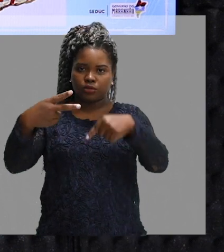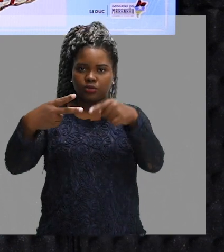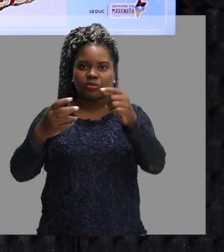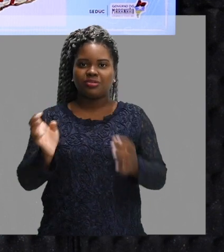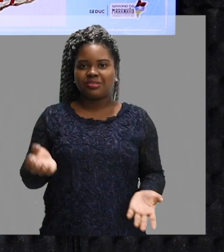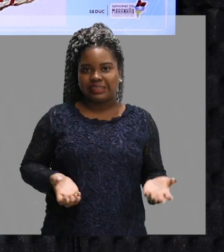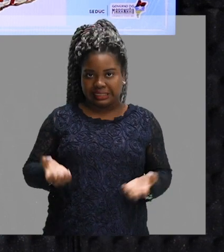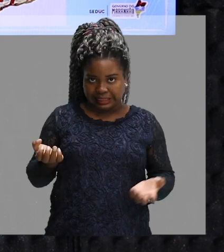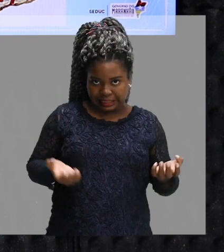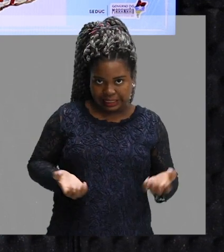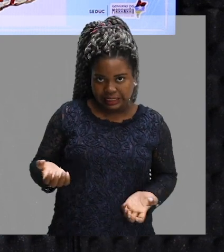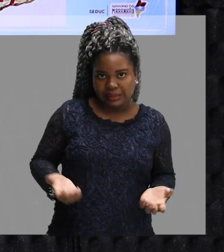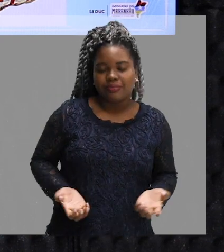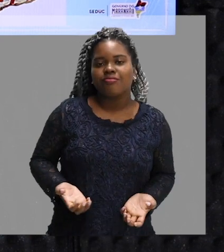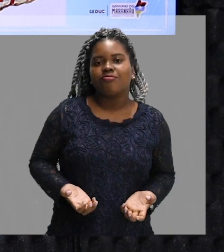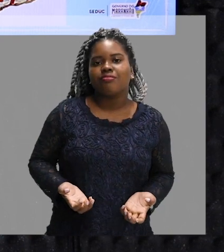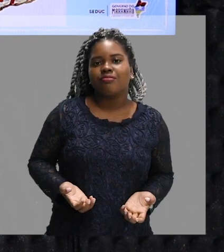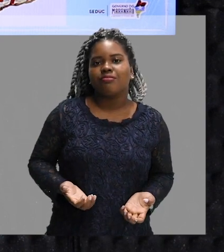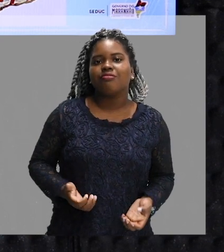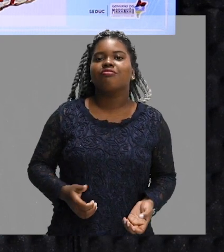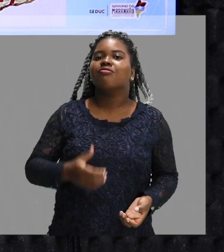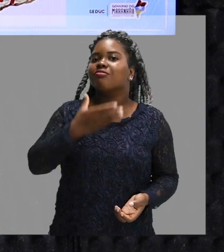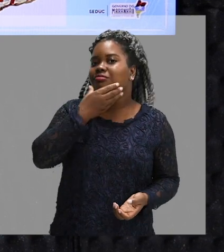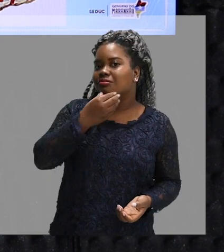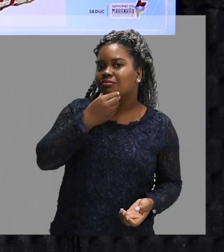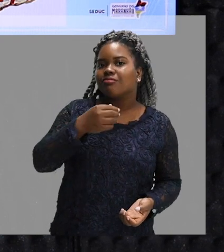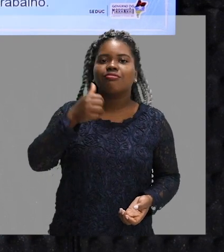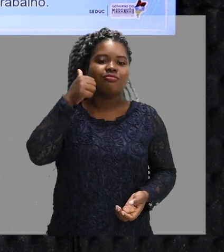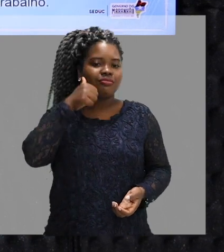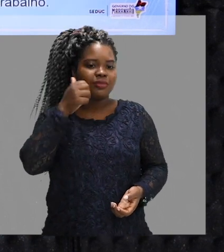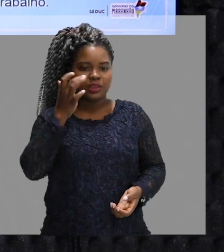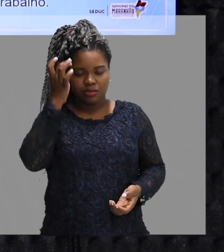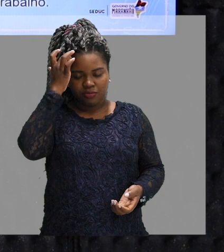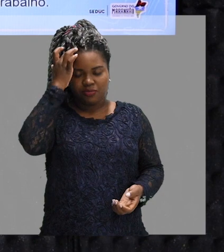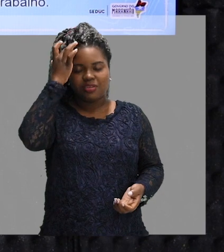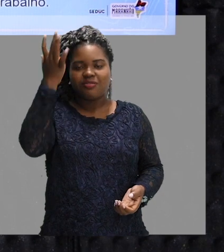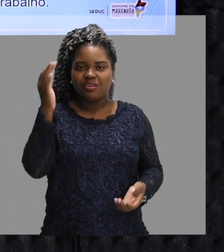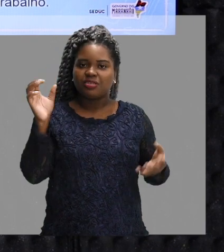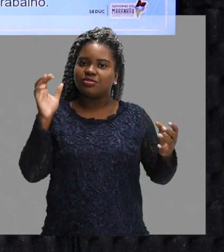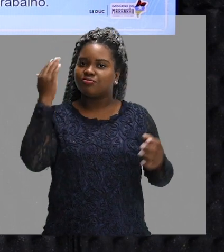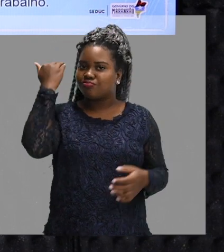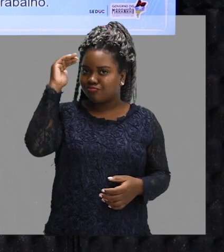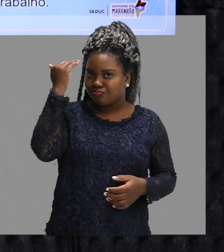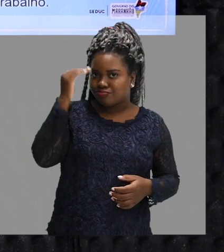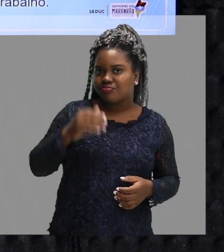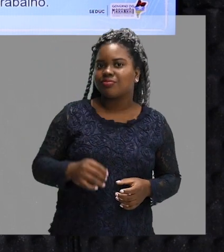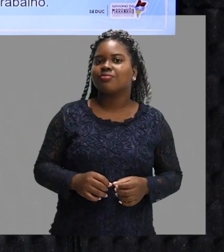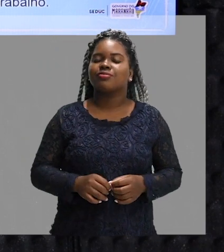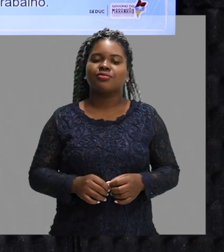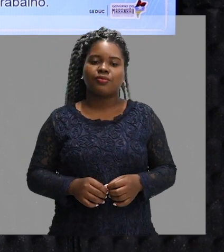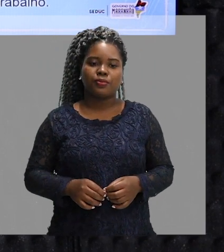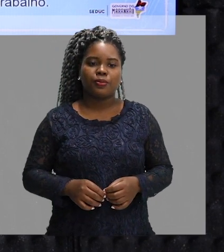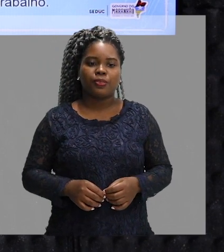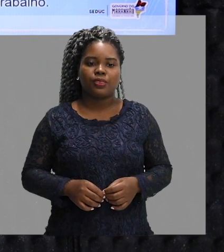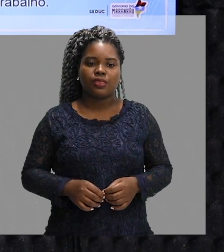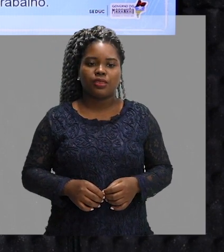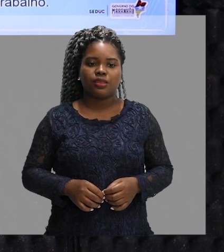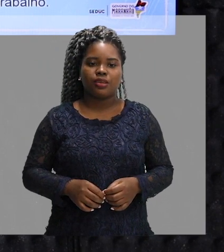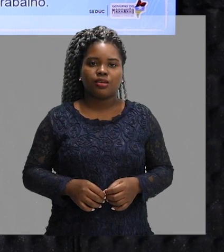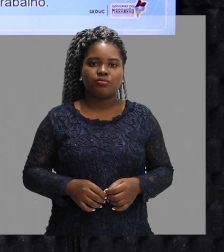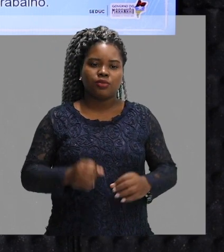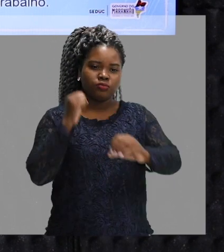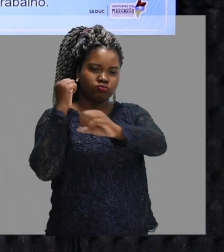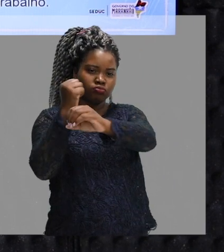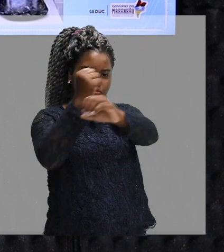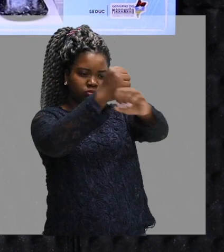masculina e uma figura feminina. Agora fica fácil eu entender como fazer uma leitura de uma pintura egípcia. Escultura no